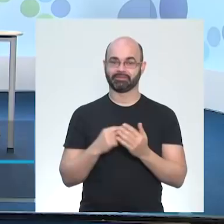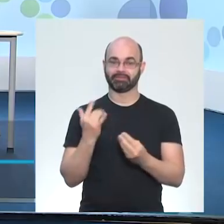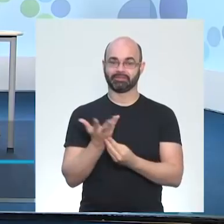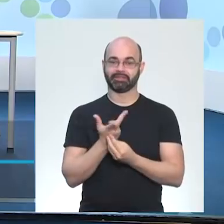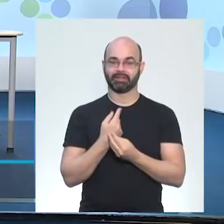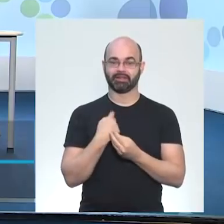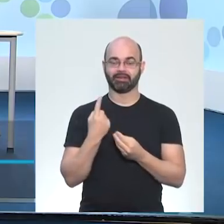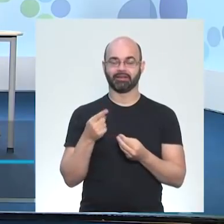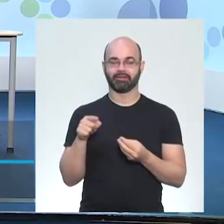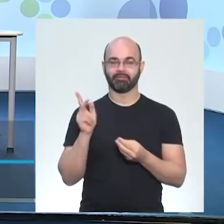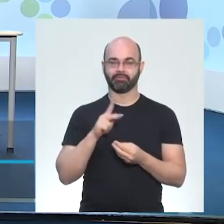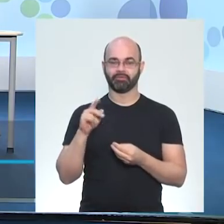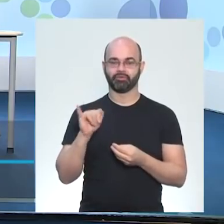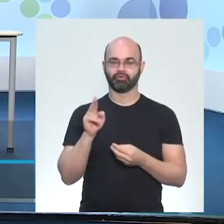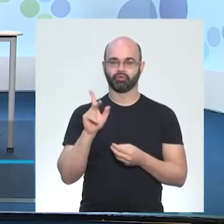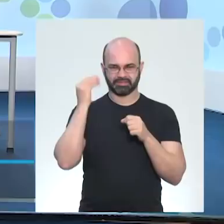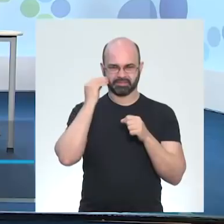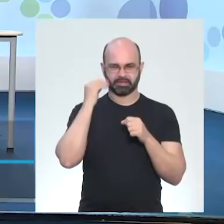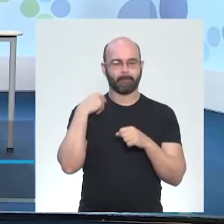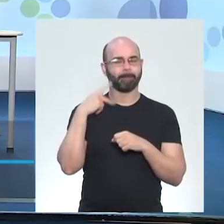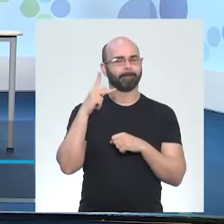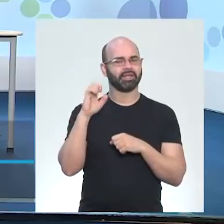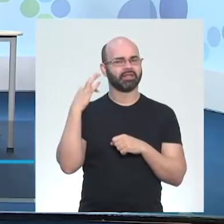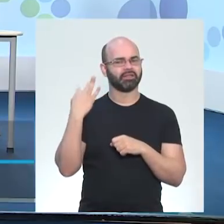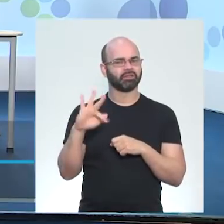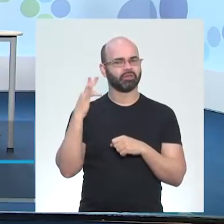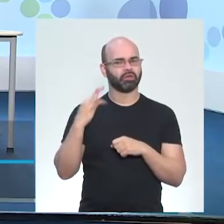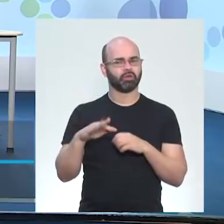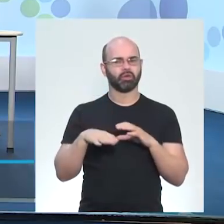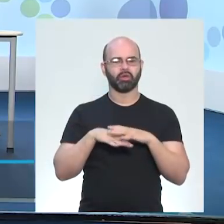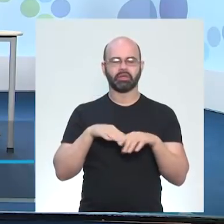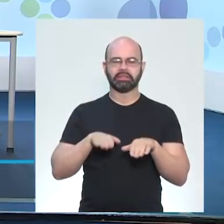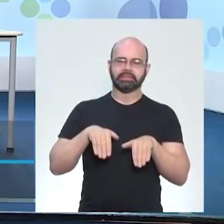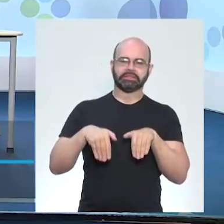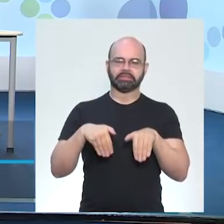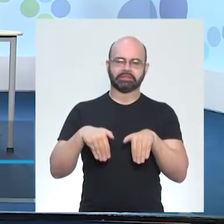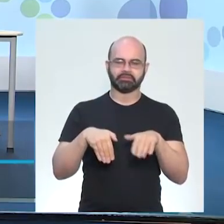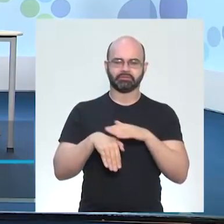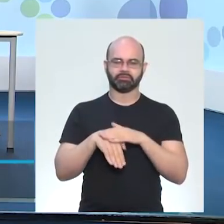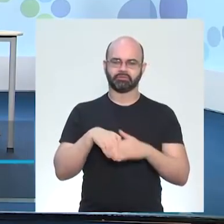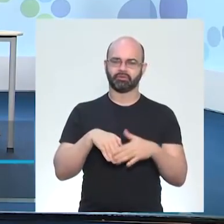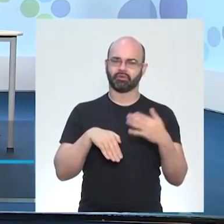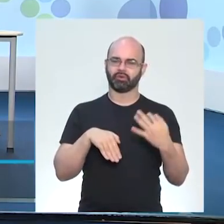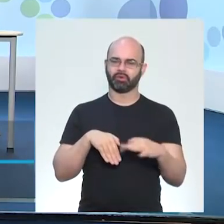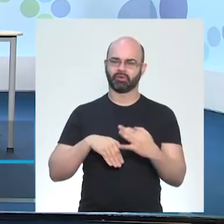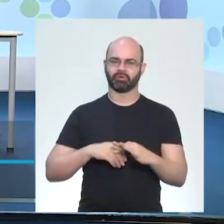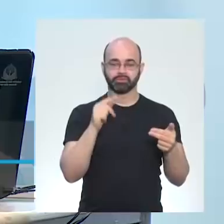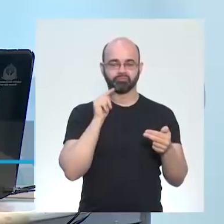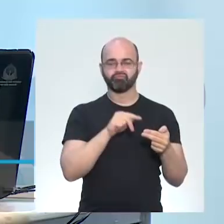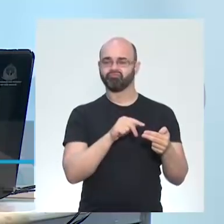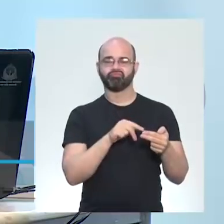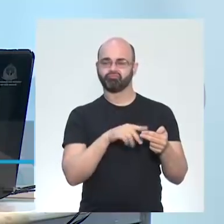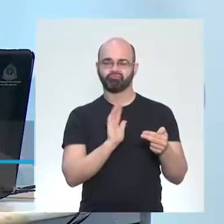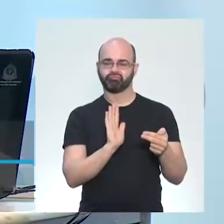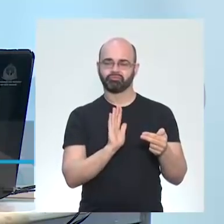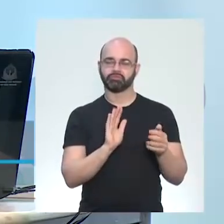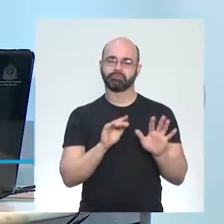tem dentro da caixinha. Não Quem sei, sabe o será que que é, dá né? para ver? Ó, vocês conseguem